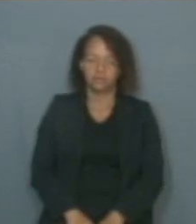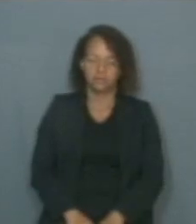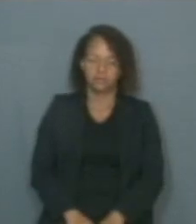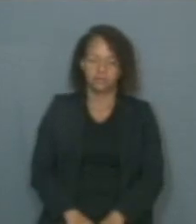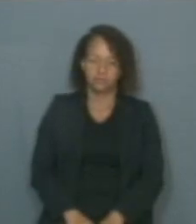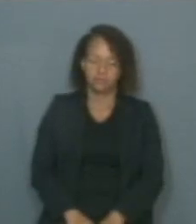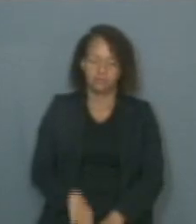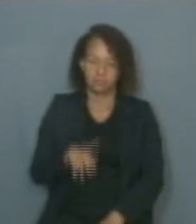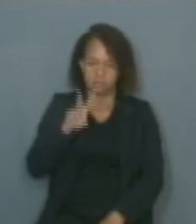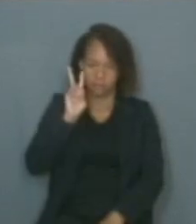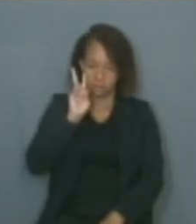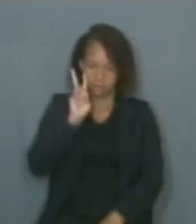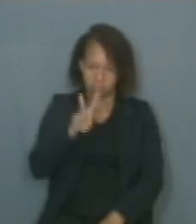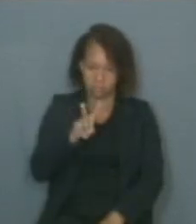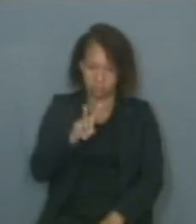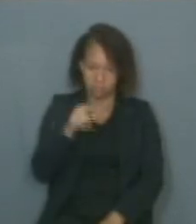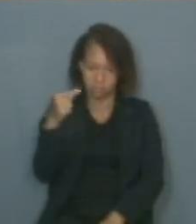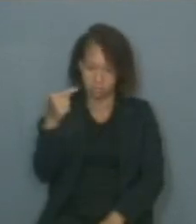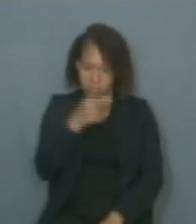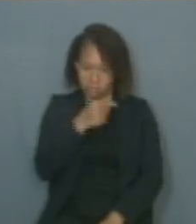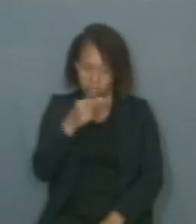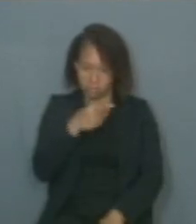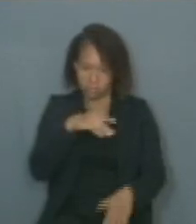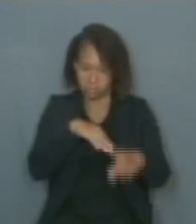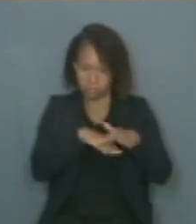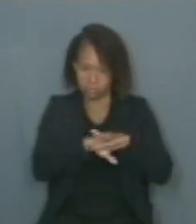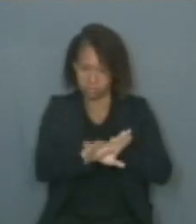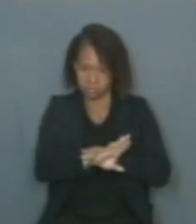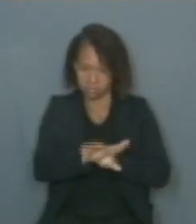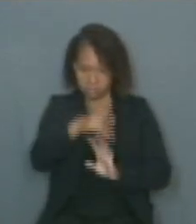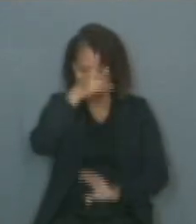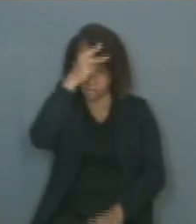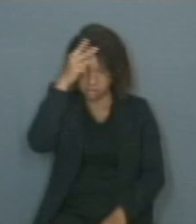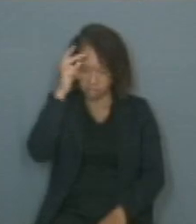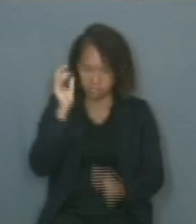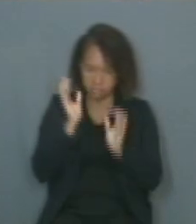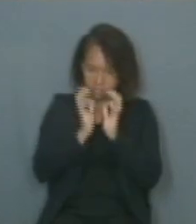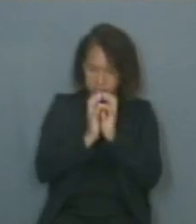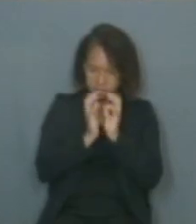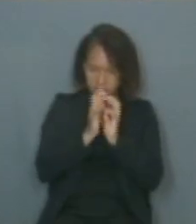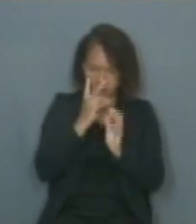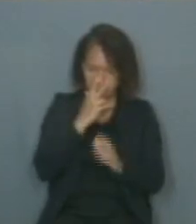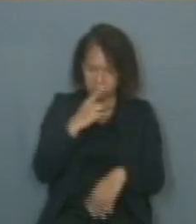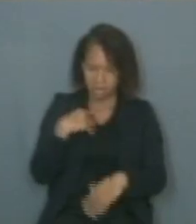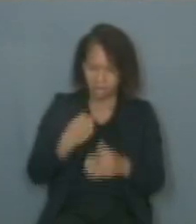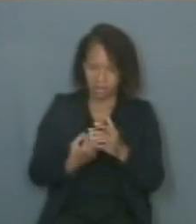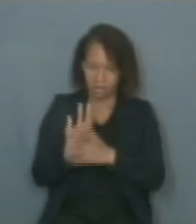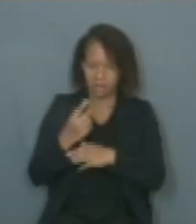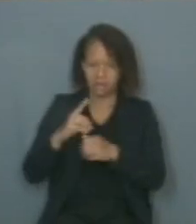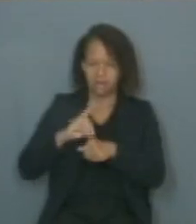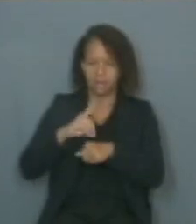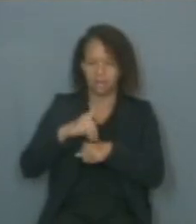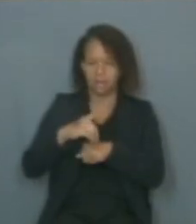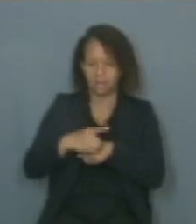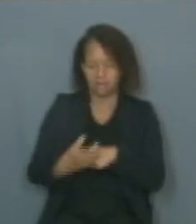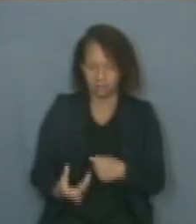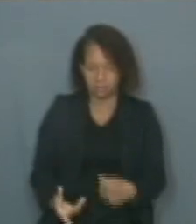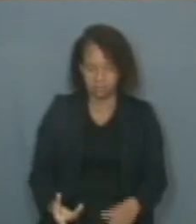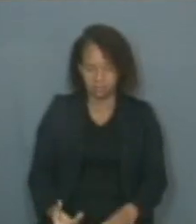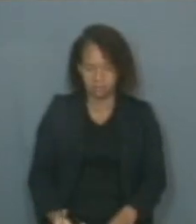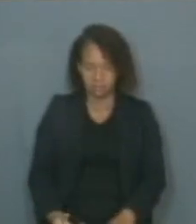Dá para vocês verem que, do jeito que está armazenado aqui, o prefeito do Recife está criando dengue. Olha aqui, ó.